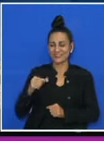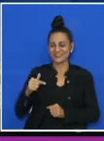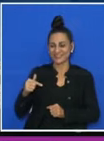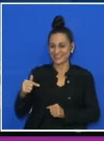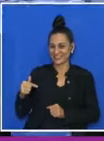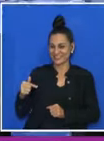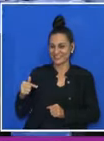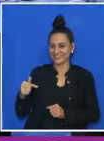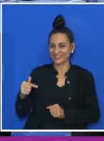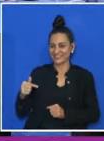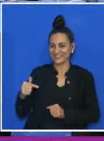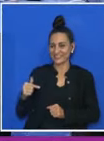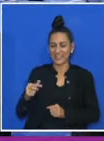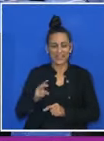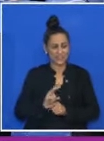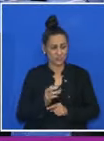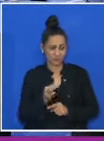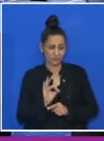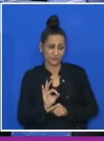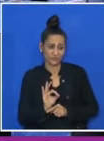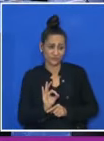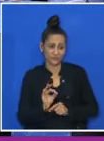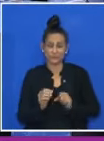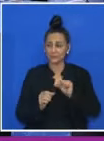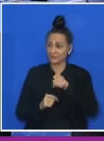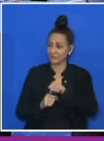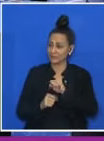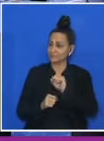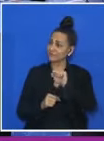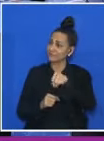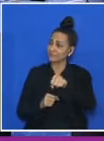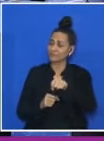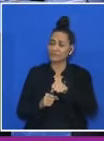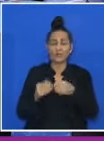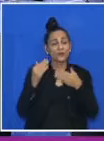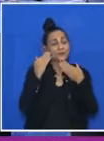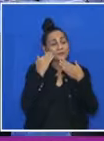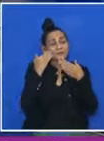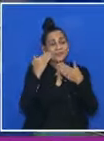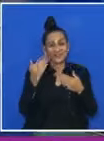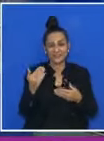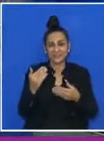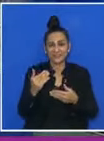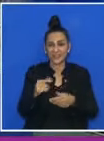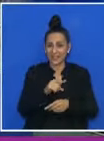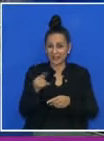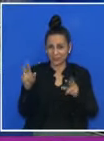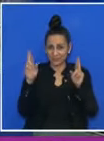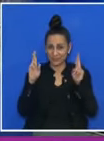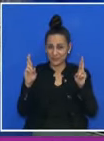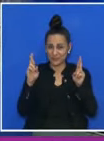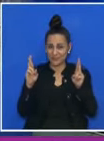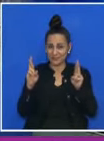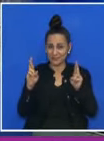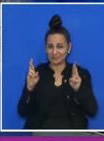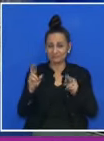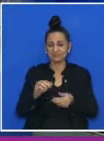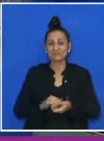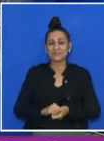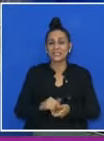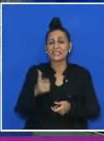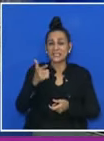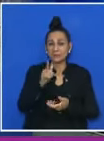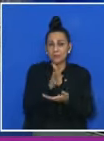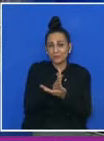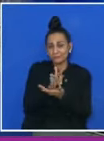e 07. As auditoras confirmam? Confirmo. Confirmo. Obrigado. Era o que você esperava?